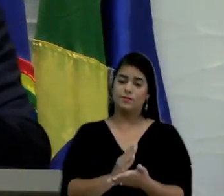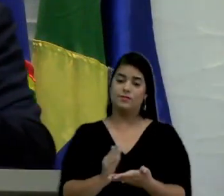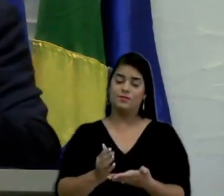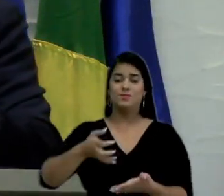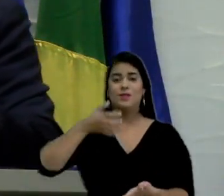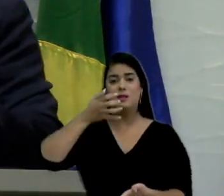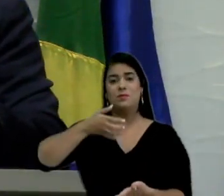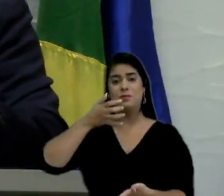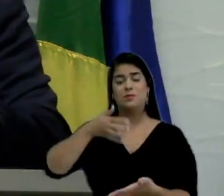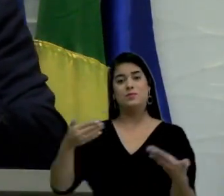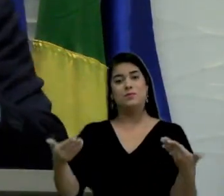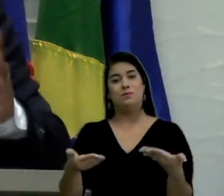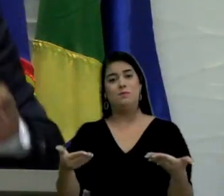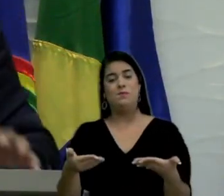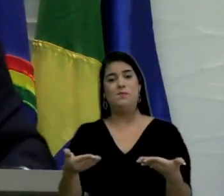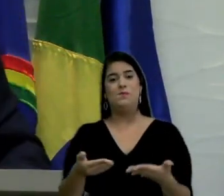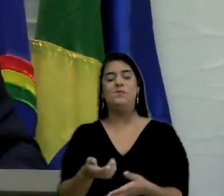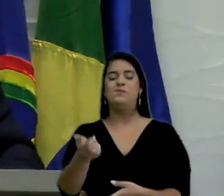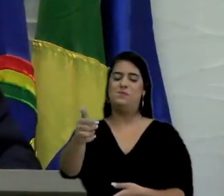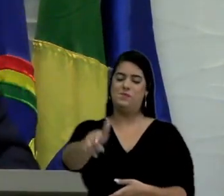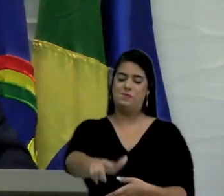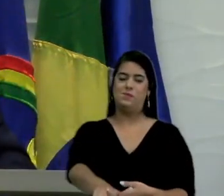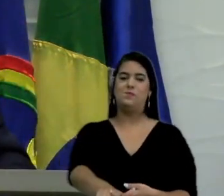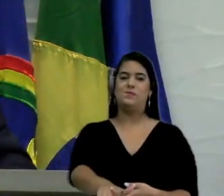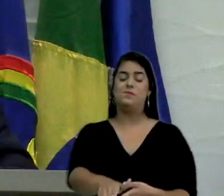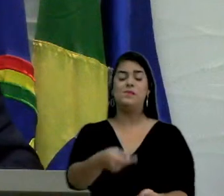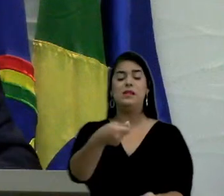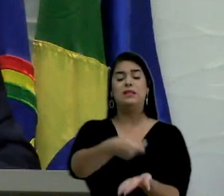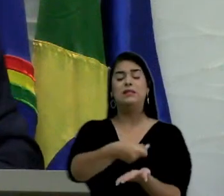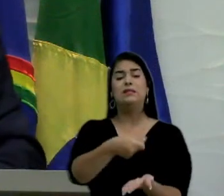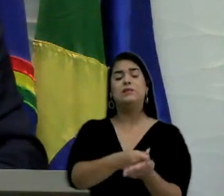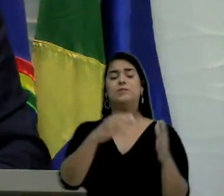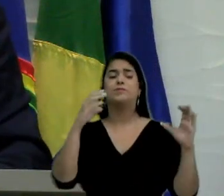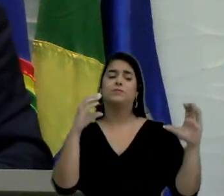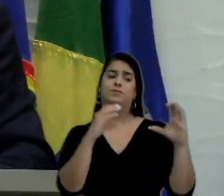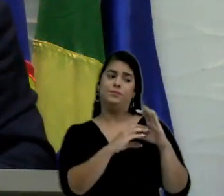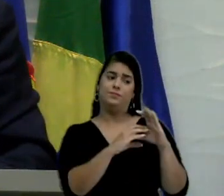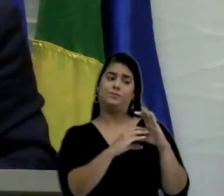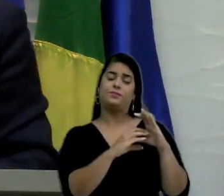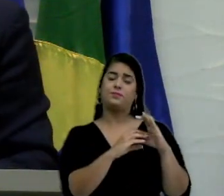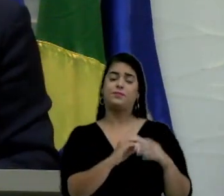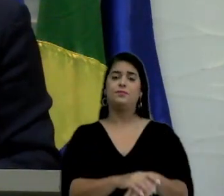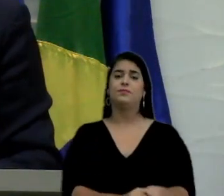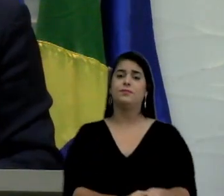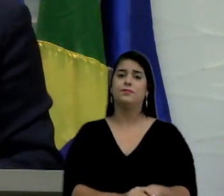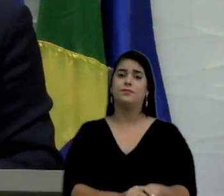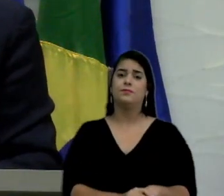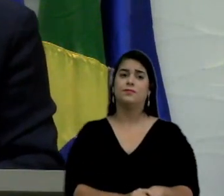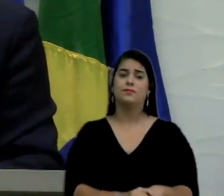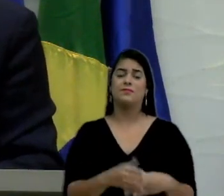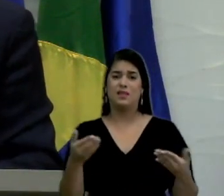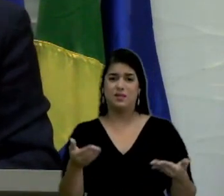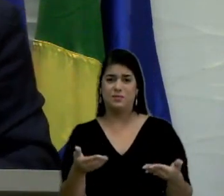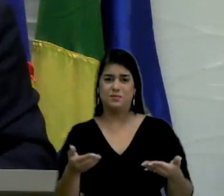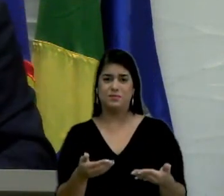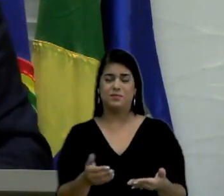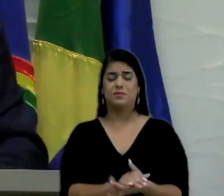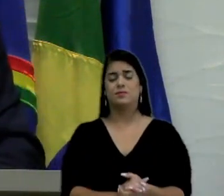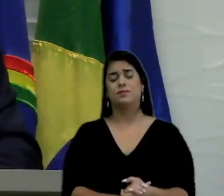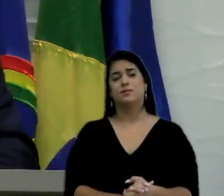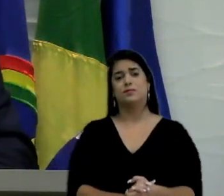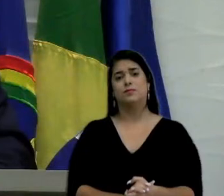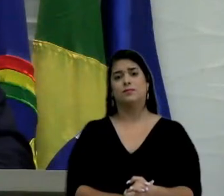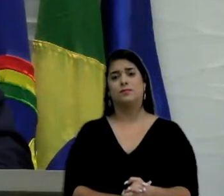discurso hoje né mais uma vez cobrando a Compesa dessa vez estava aqui